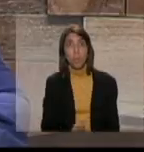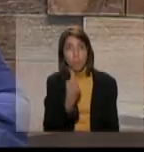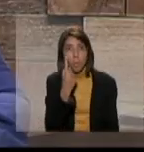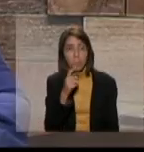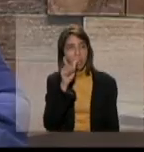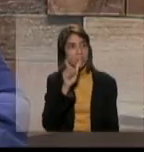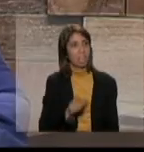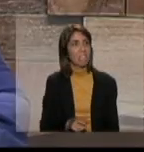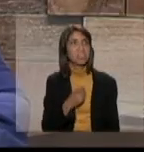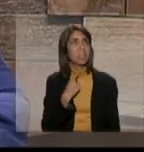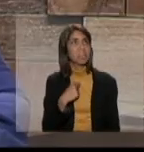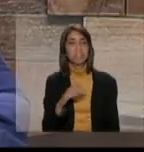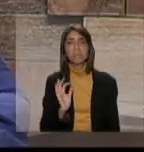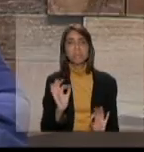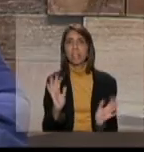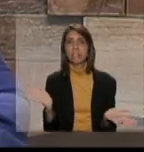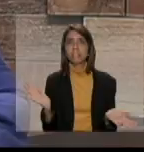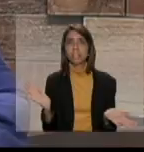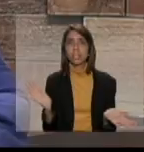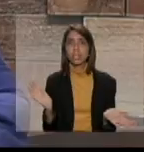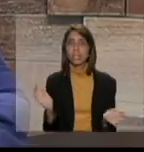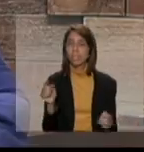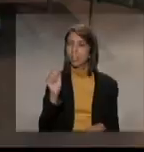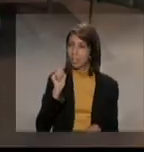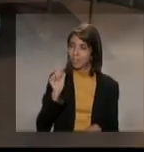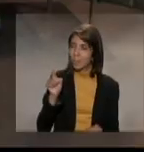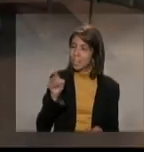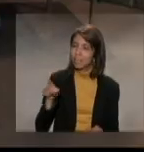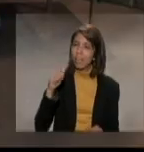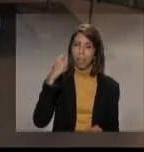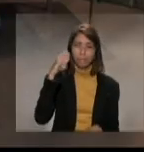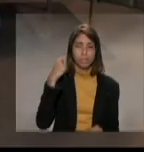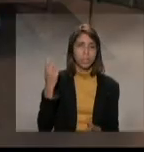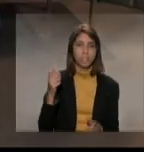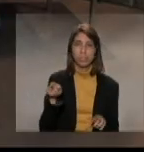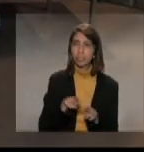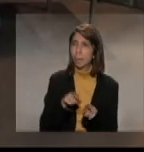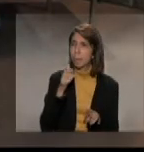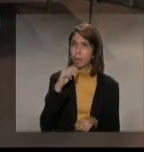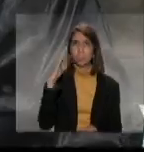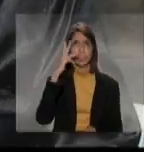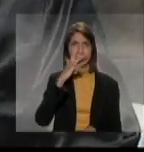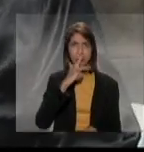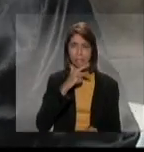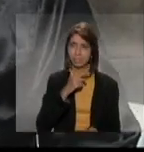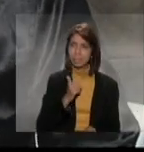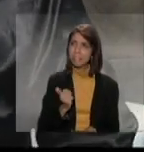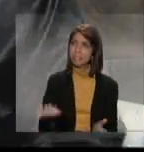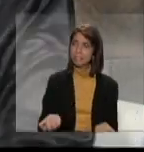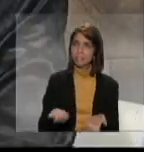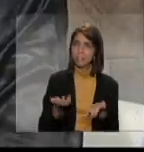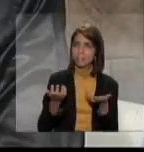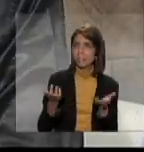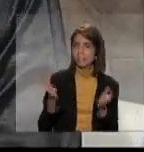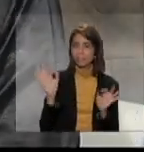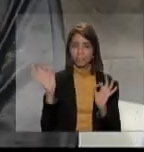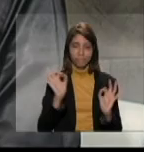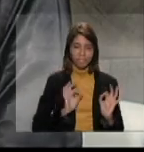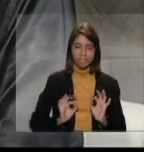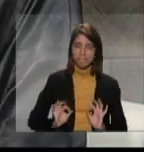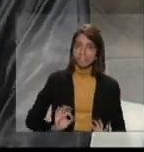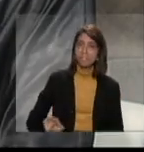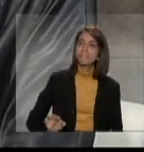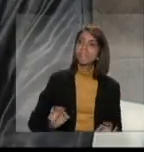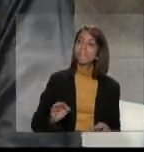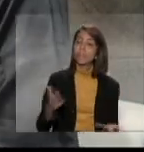não um personagem que eu tenho que ver se não tem não ele olha você é uma atriz é uma mulher é muito bonita é